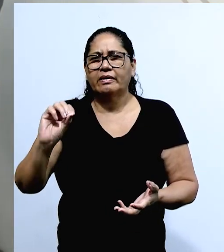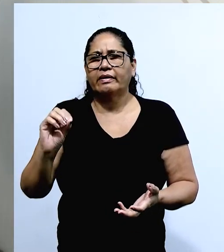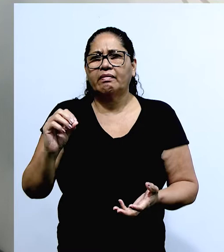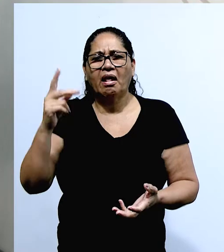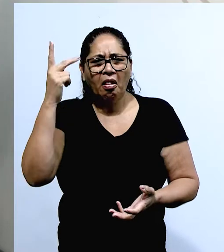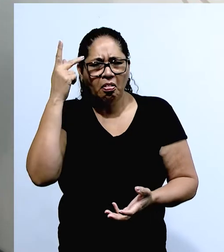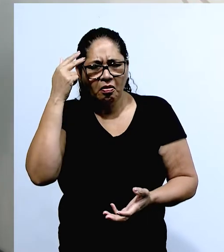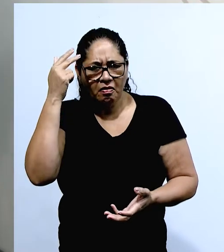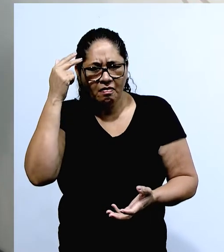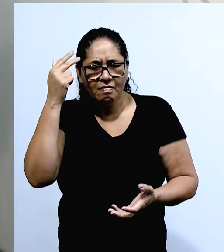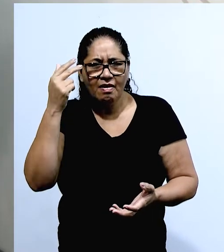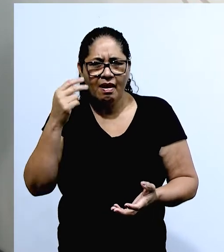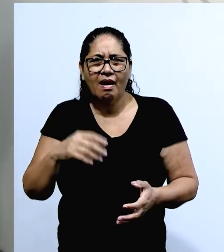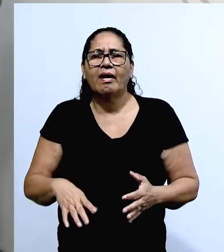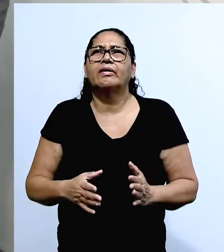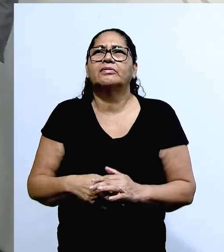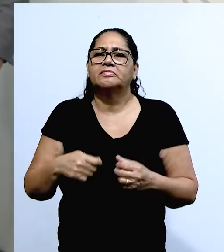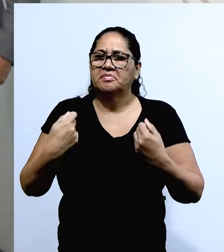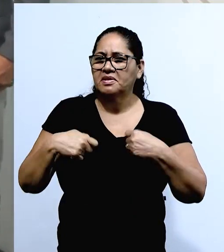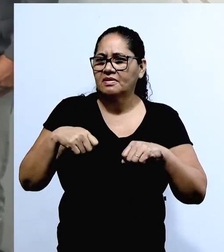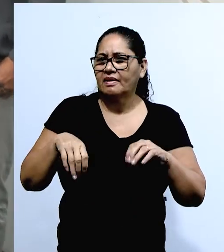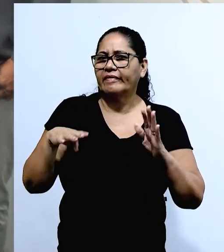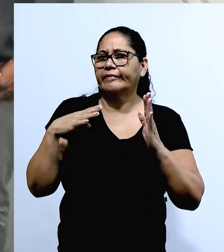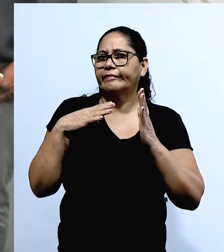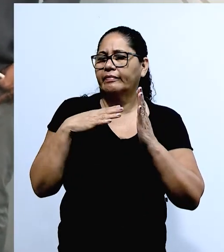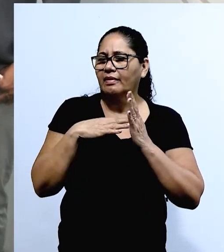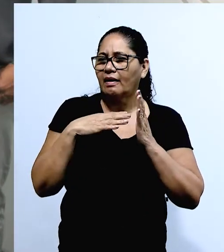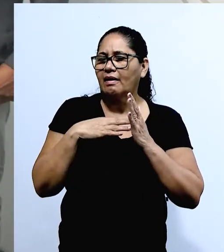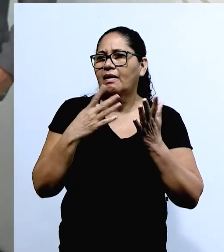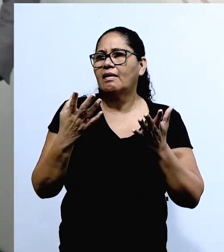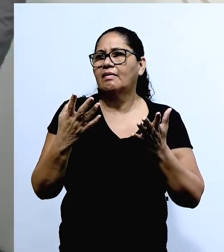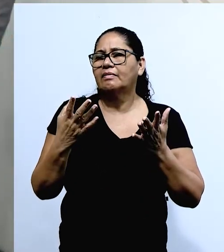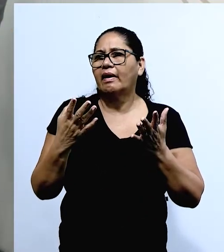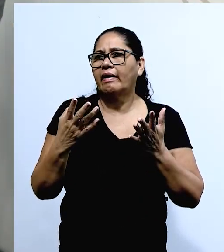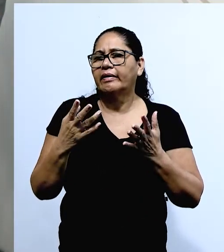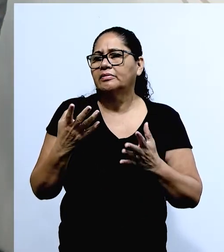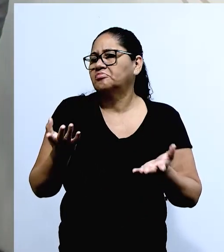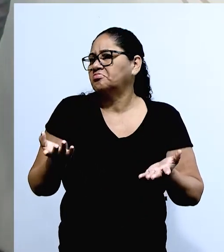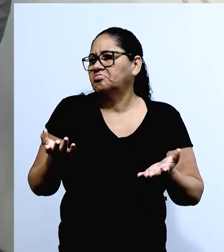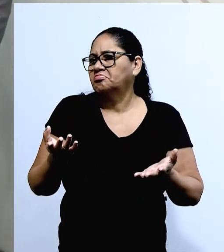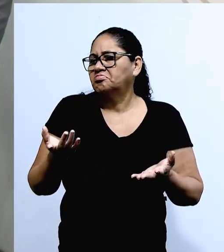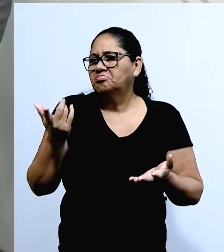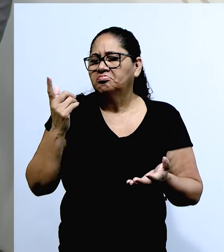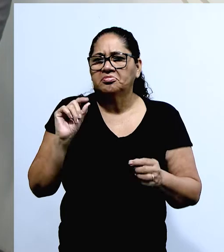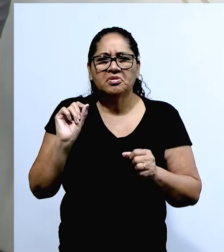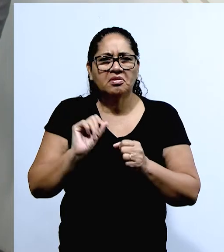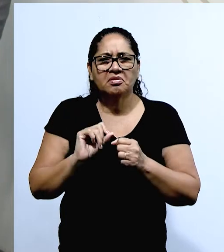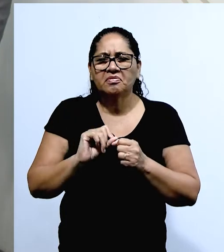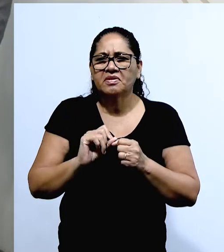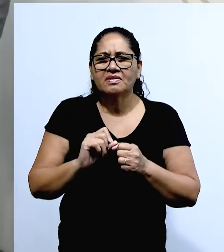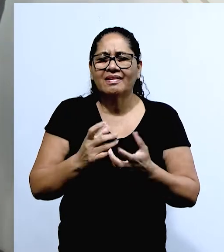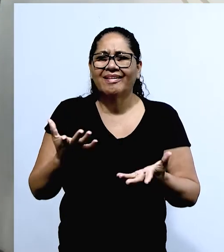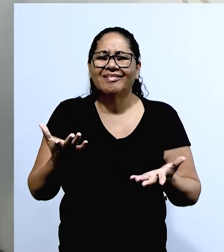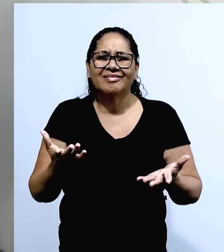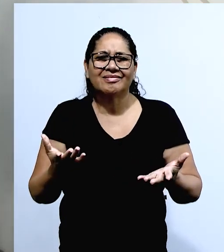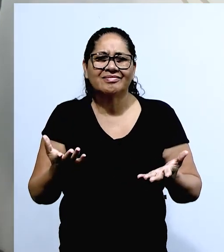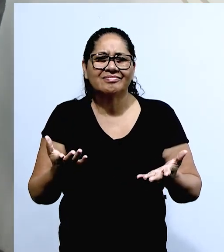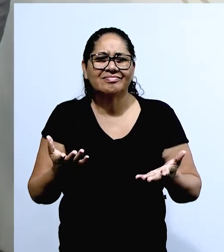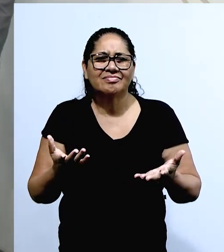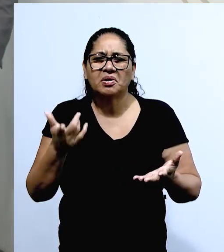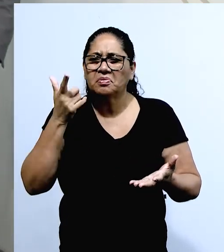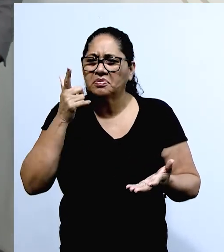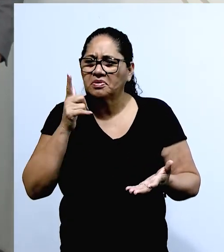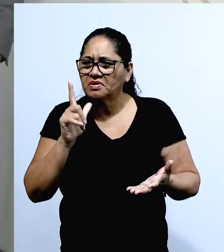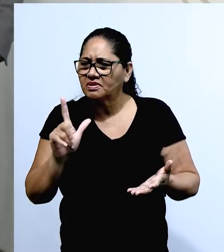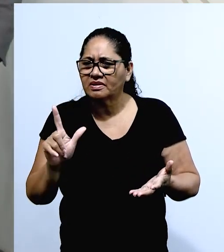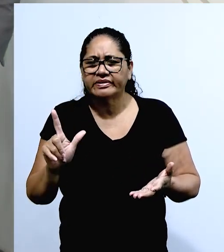organizações estipulassem um prazo, né? E isso acabou ficando em desuso. porque justamente dá uma ideia de fracasso se você não